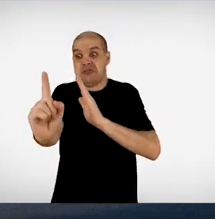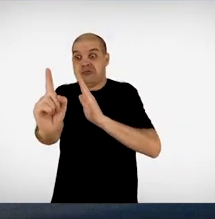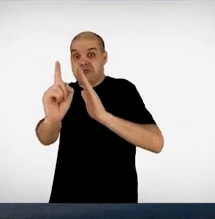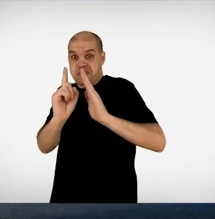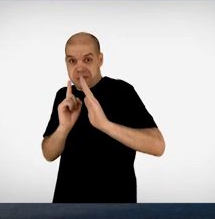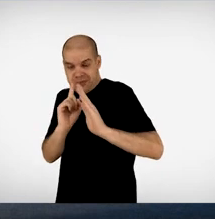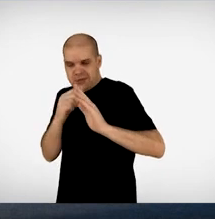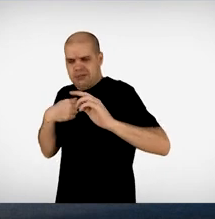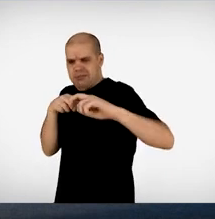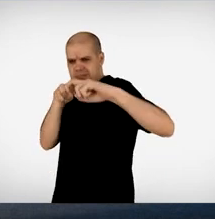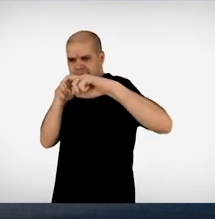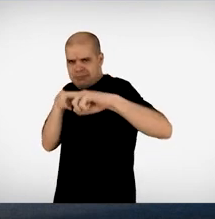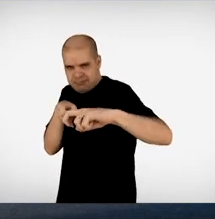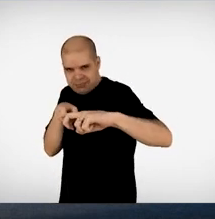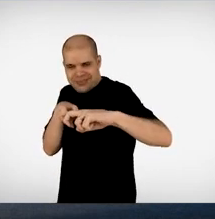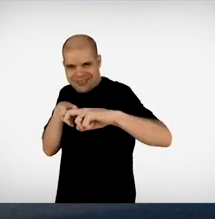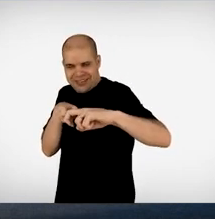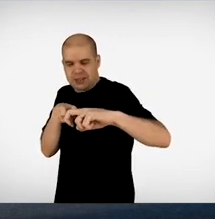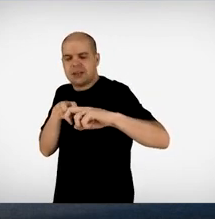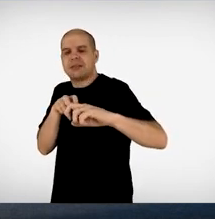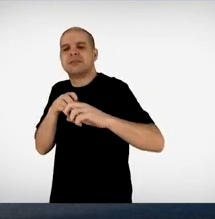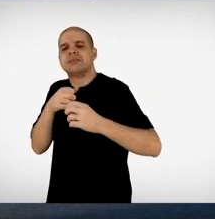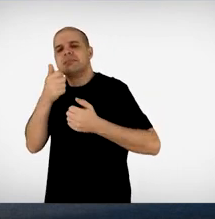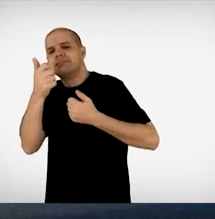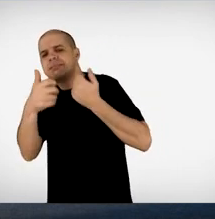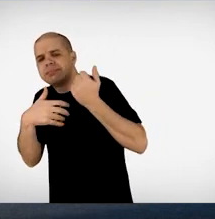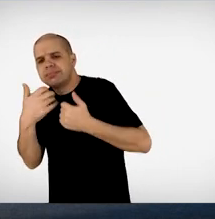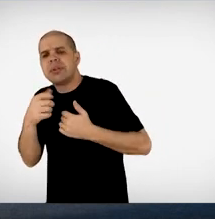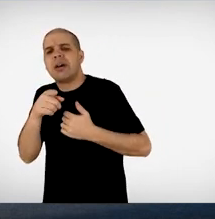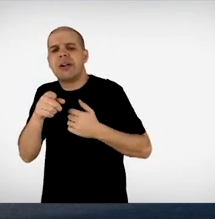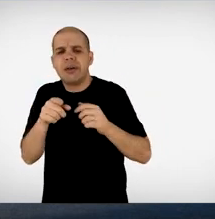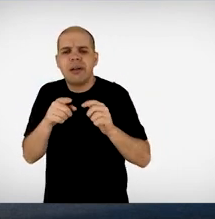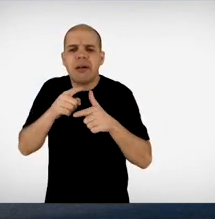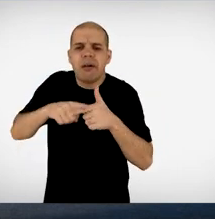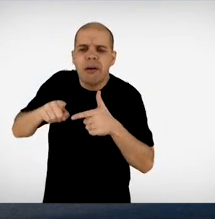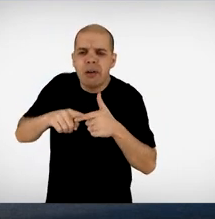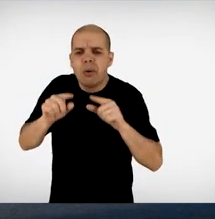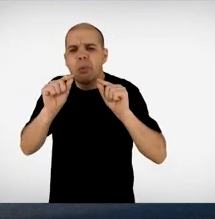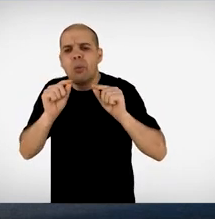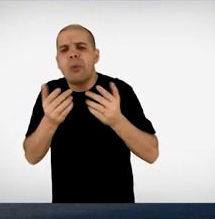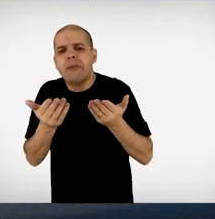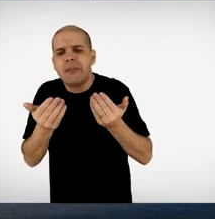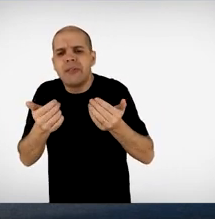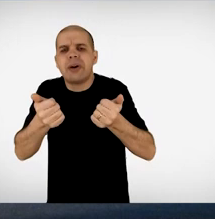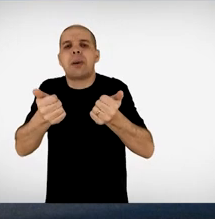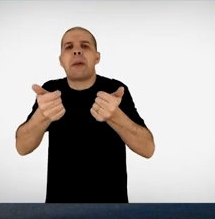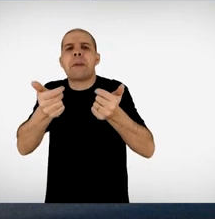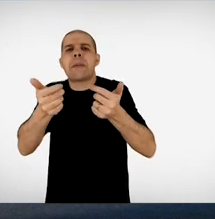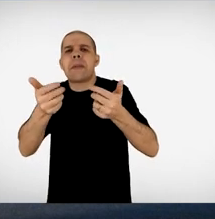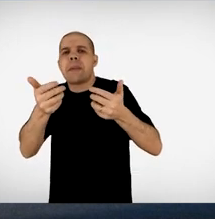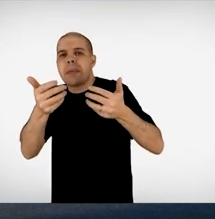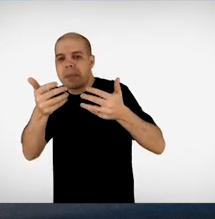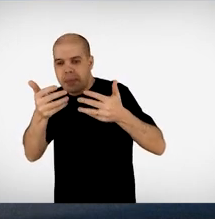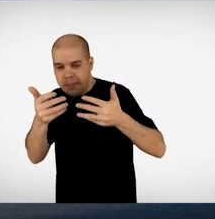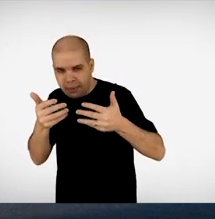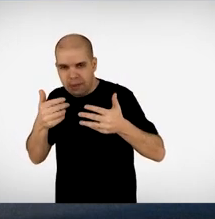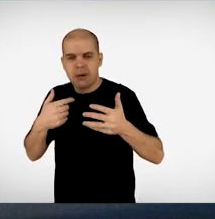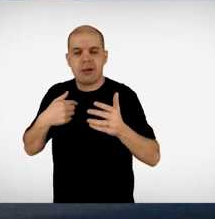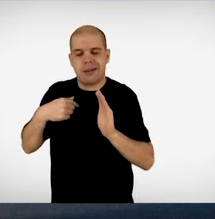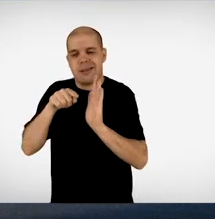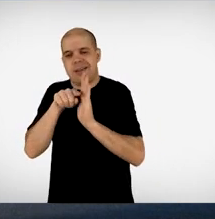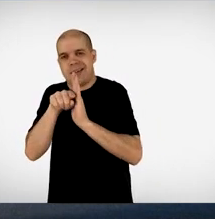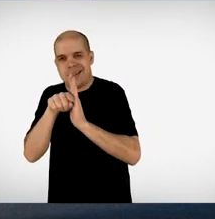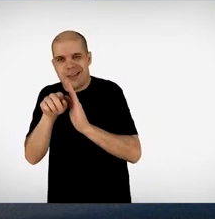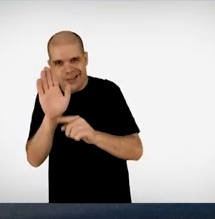um sonho, ou como se fosse um relato de uma paciente que está no consultório, deitada no divã, nos contando isso que a Julie conta no filme,